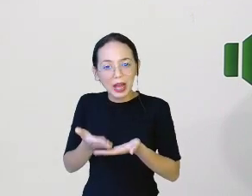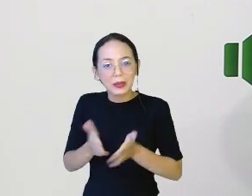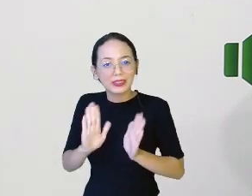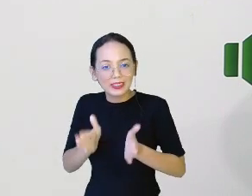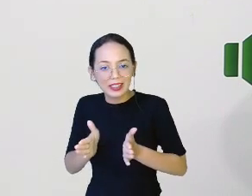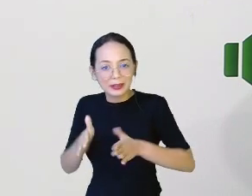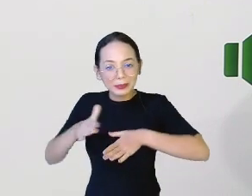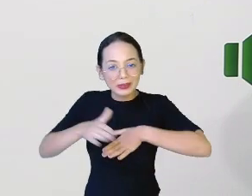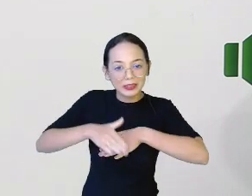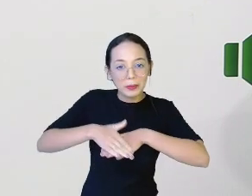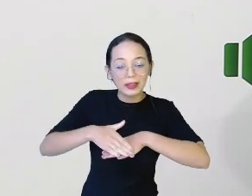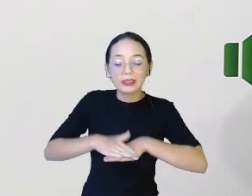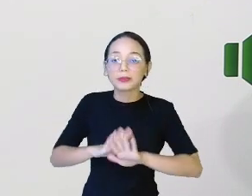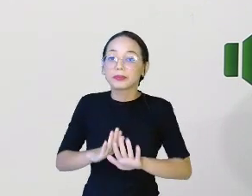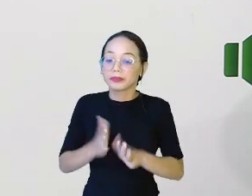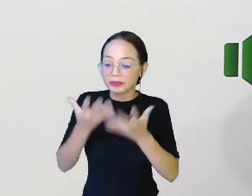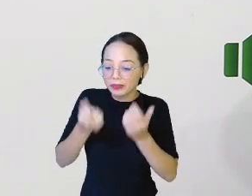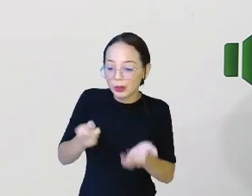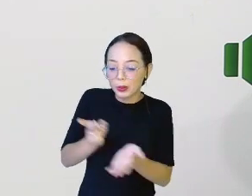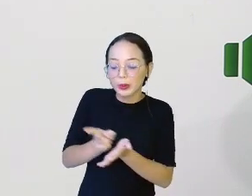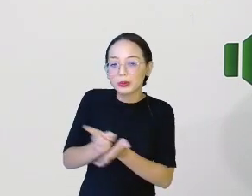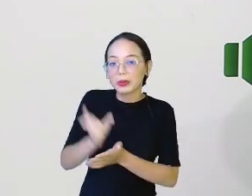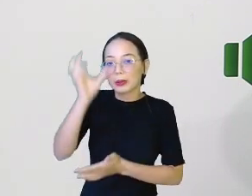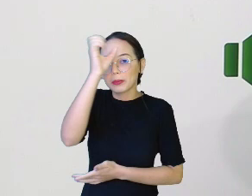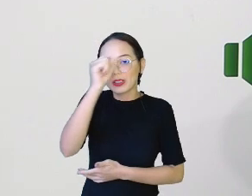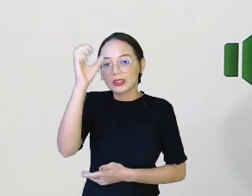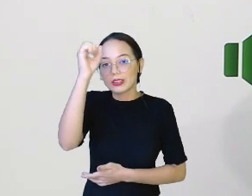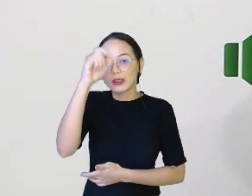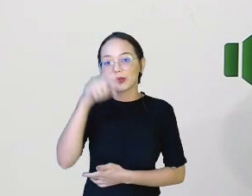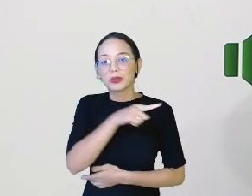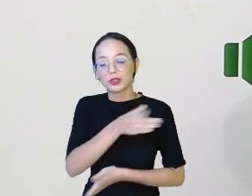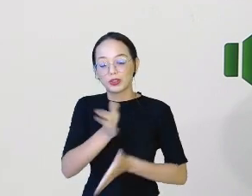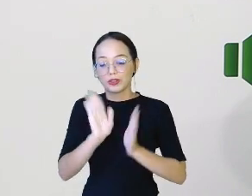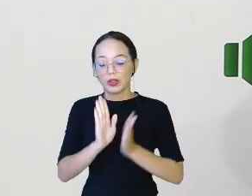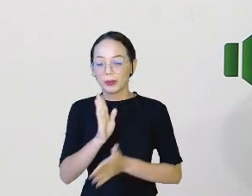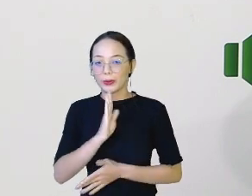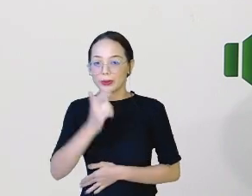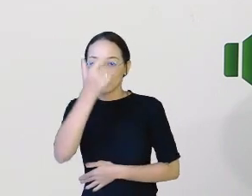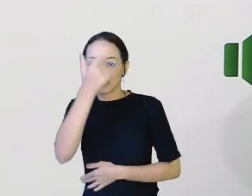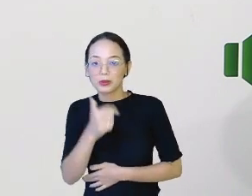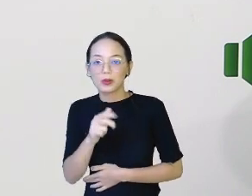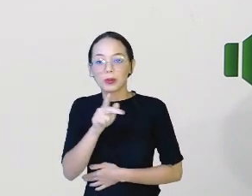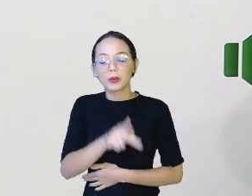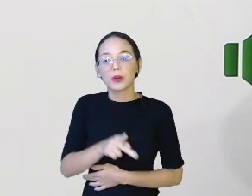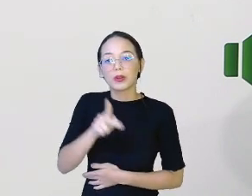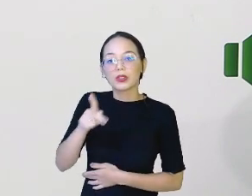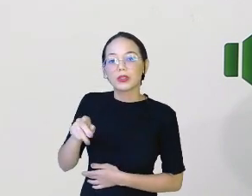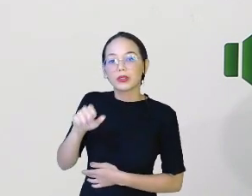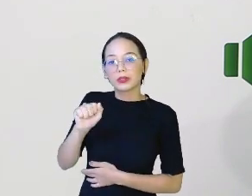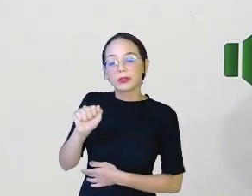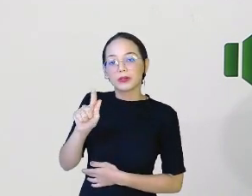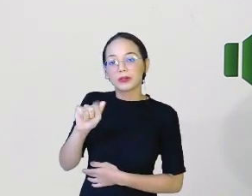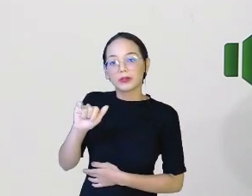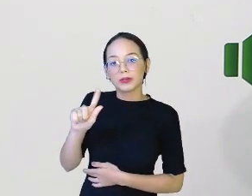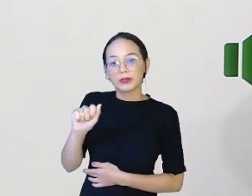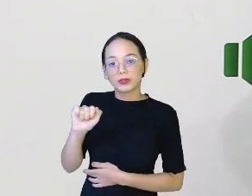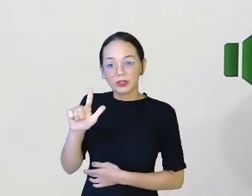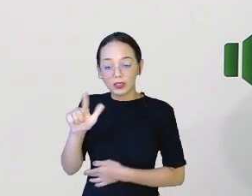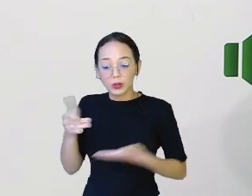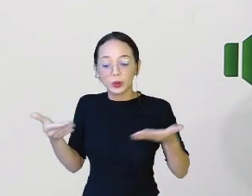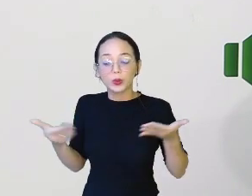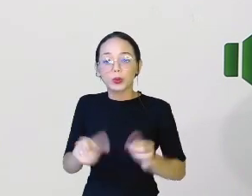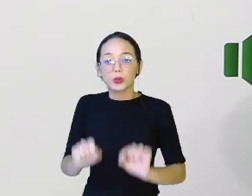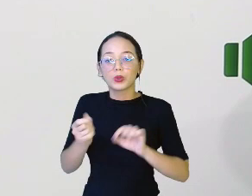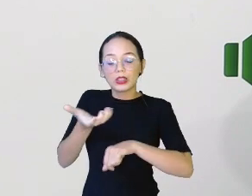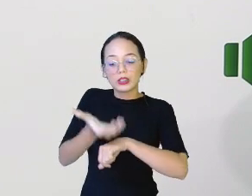né? Vamos continuar aprendendo? Vocês já me conhecem, eu sou a professora Abigail Viana e hoje vamos trabalhar